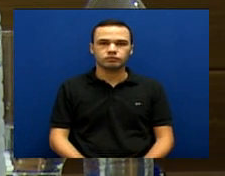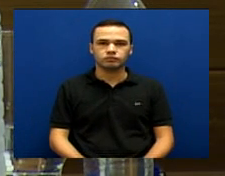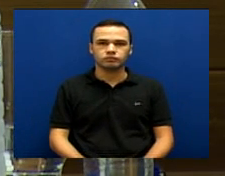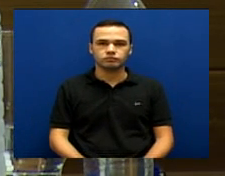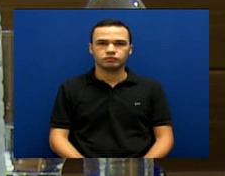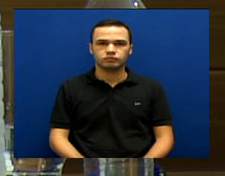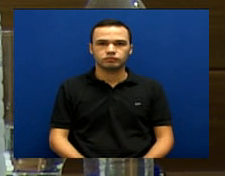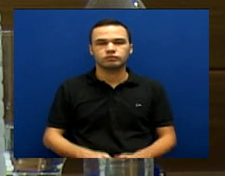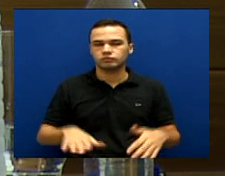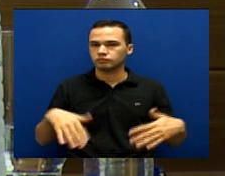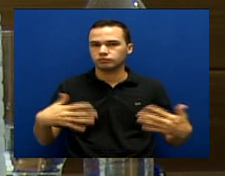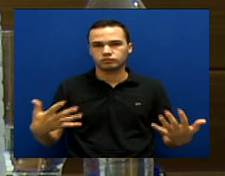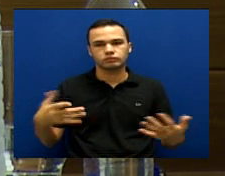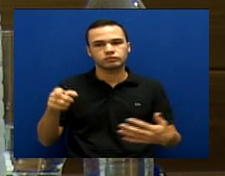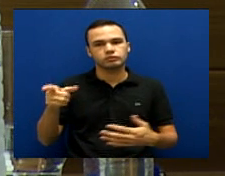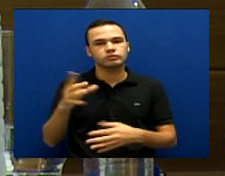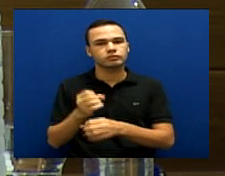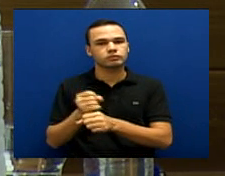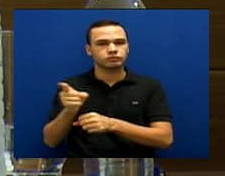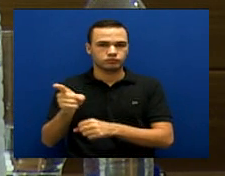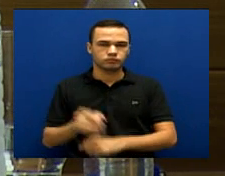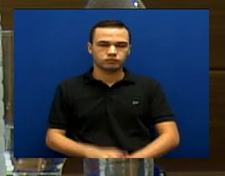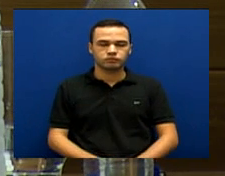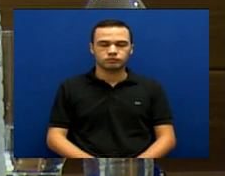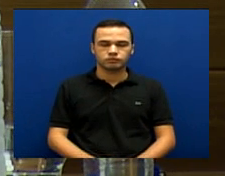essa é a concepção